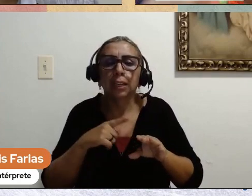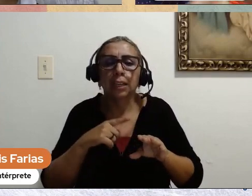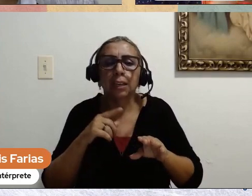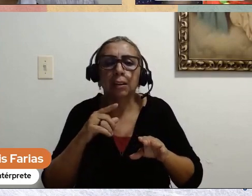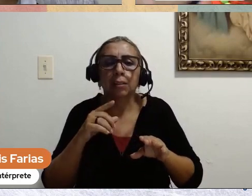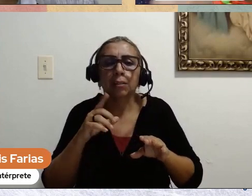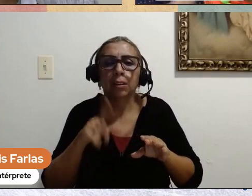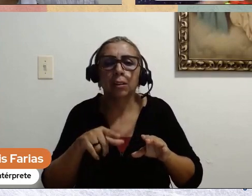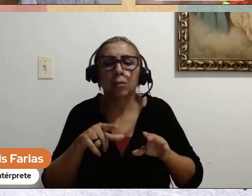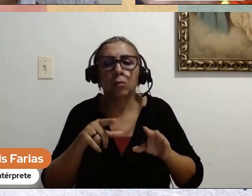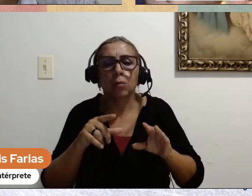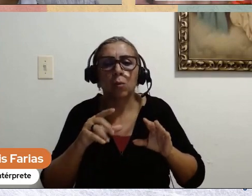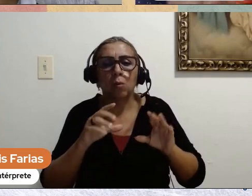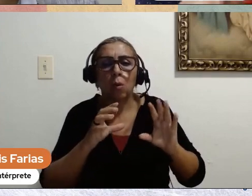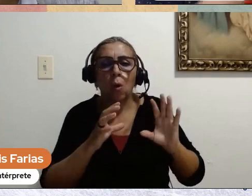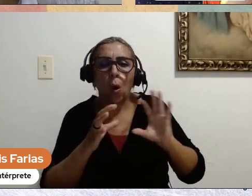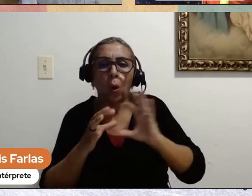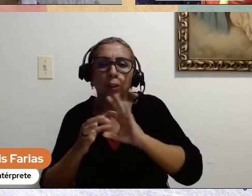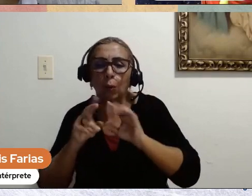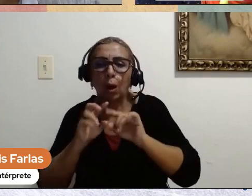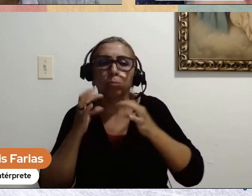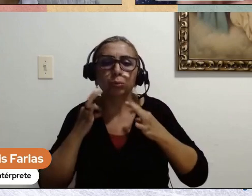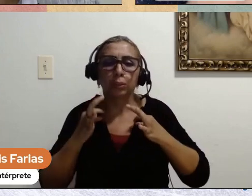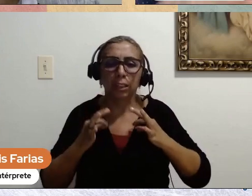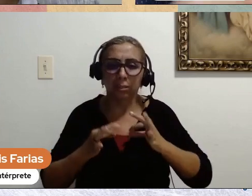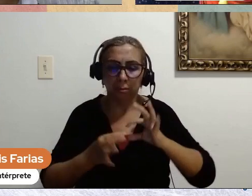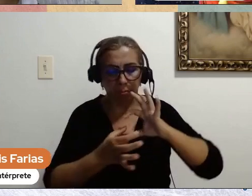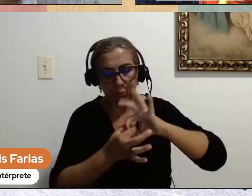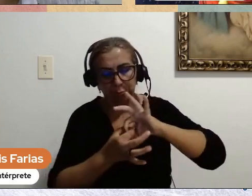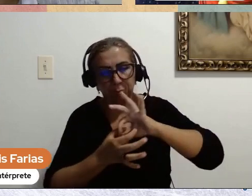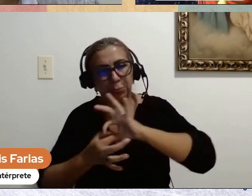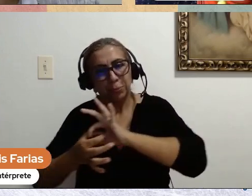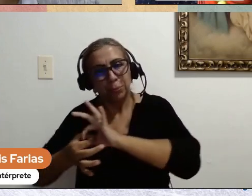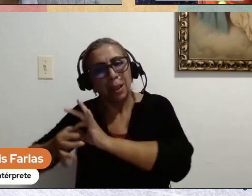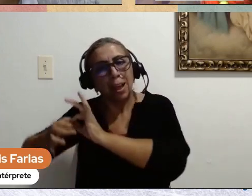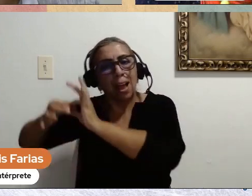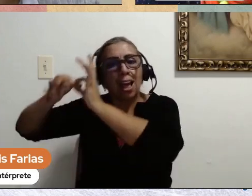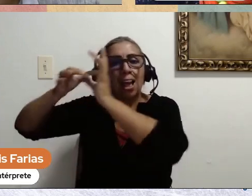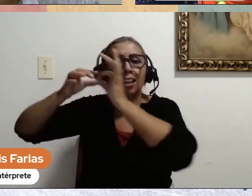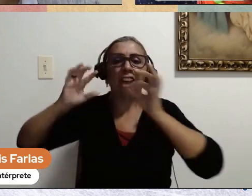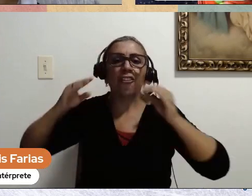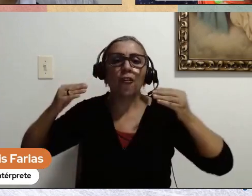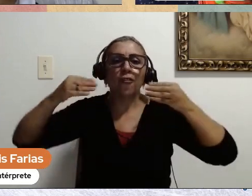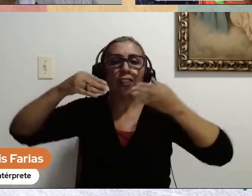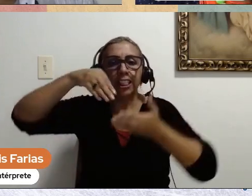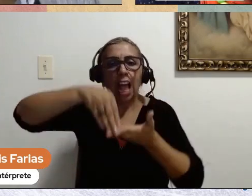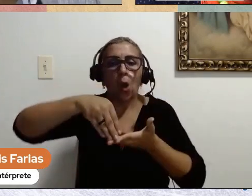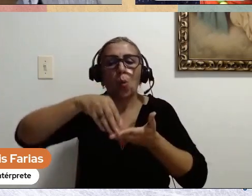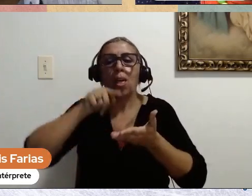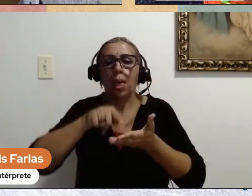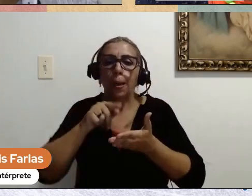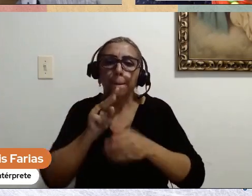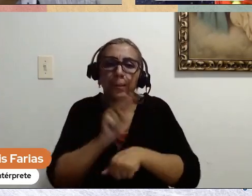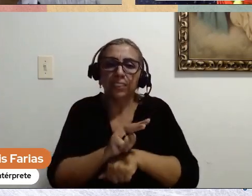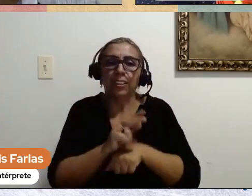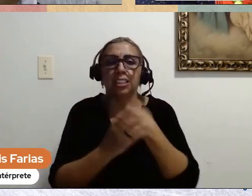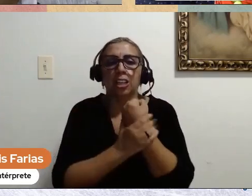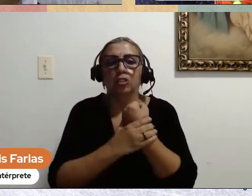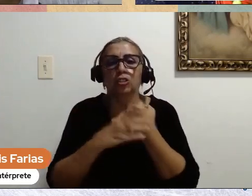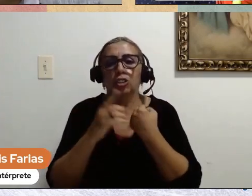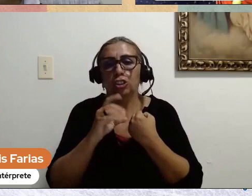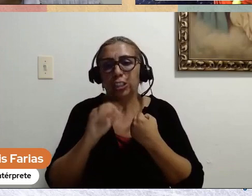um cordão, uma pulseira, que cada elozinho faz até chegar no fecho, que é a preservação digital. Então, assim,